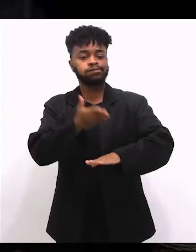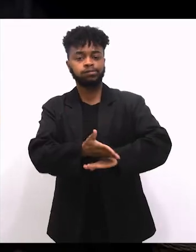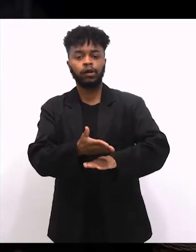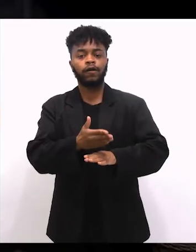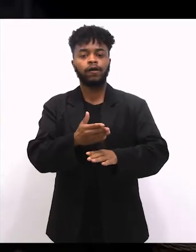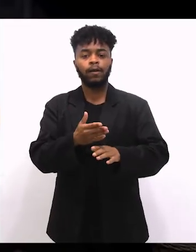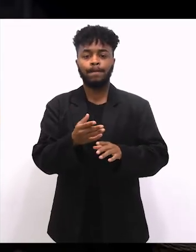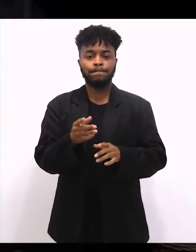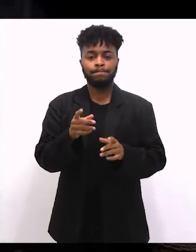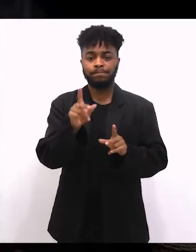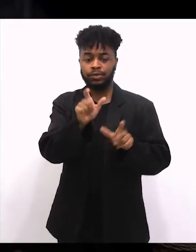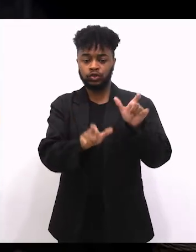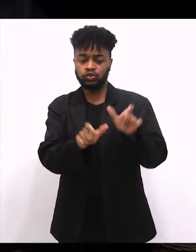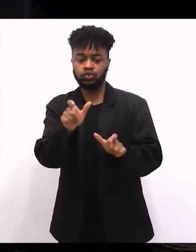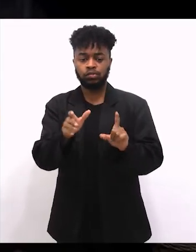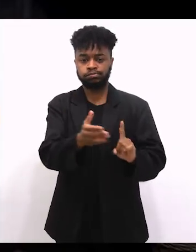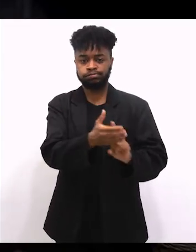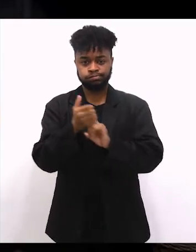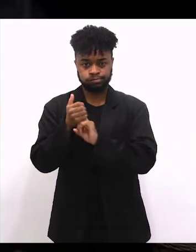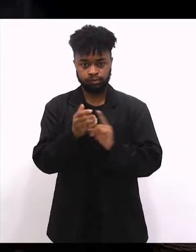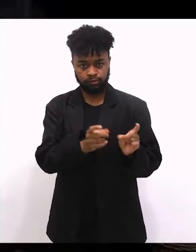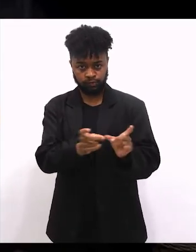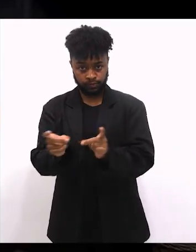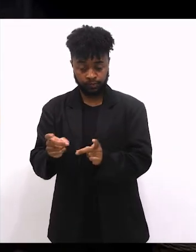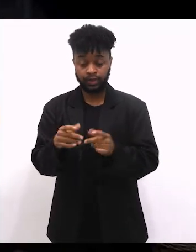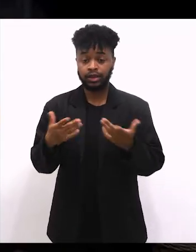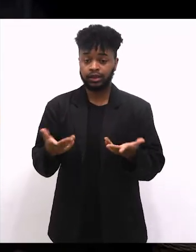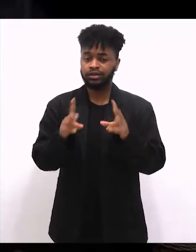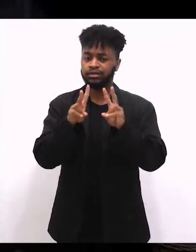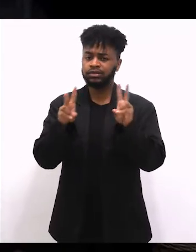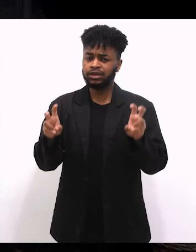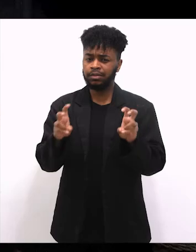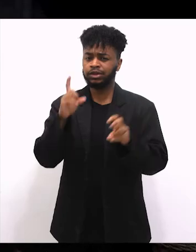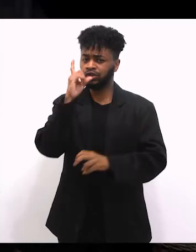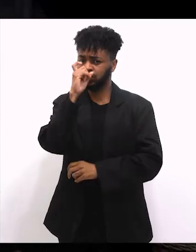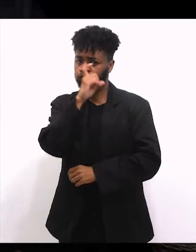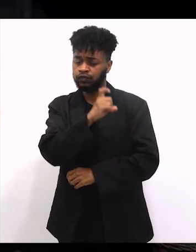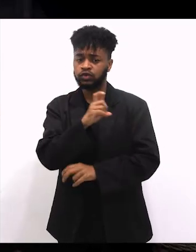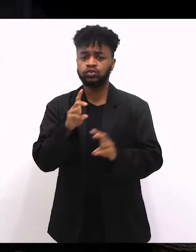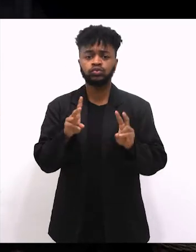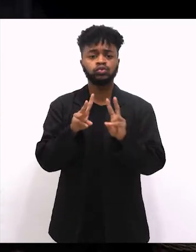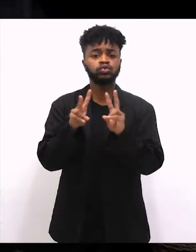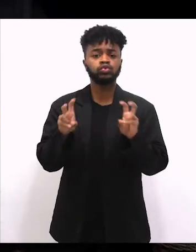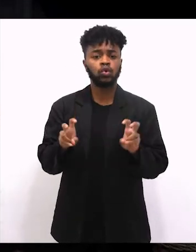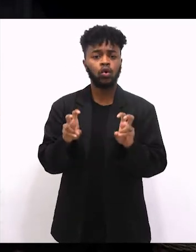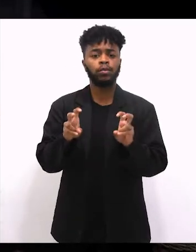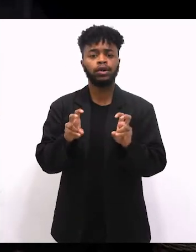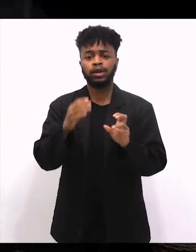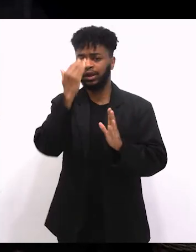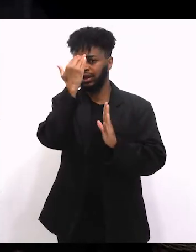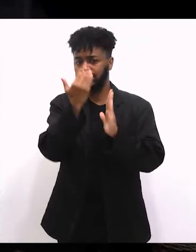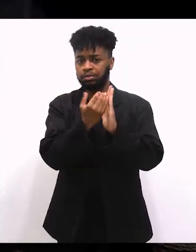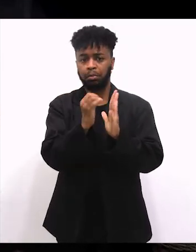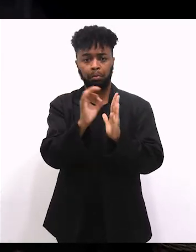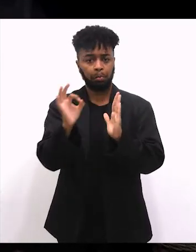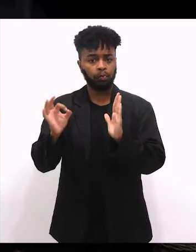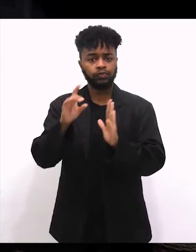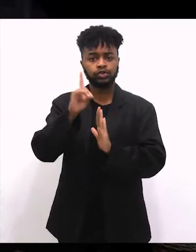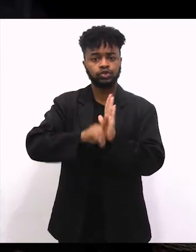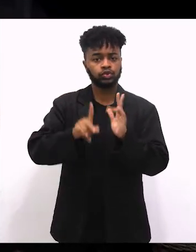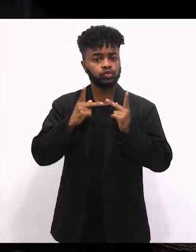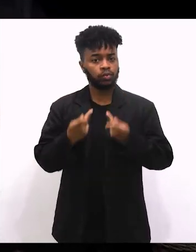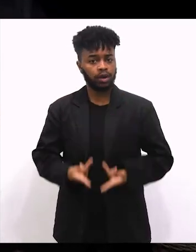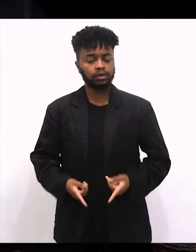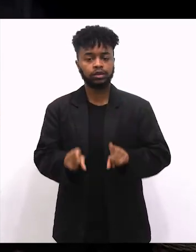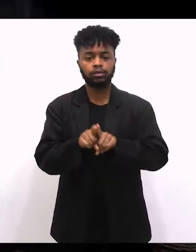ao Tráfico de Pessoas. Essa que é uma das formas mais cruéis em relação a violações de direitos humanos